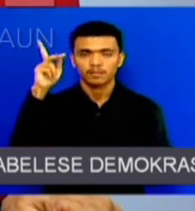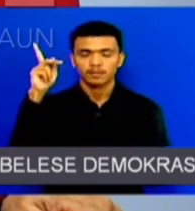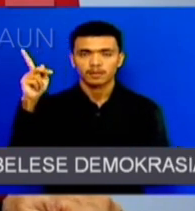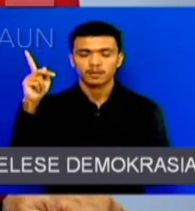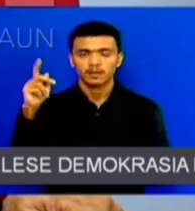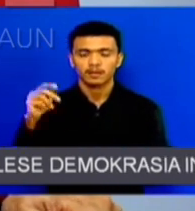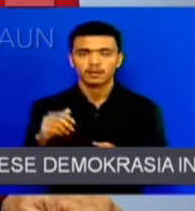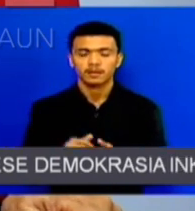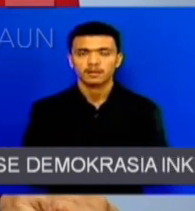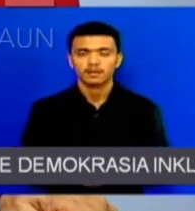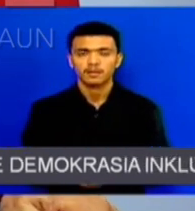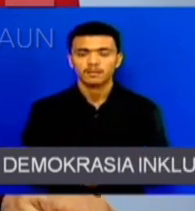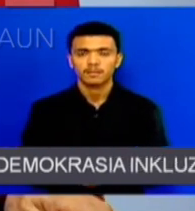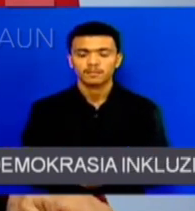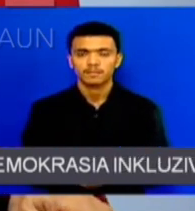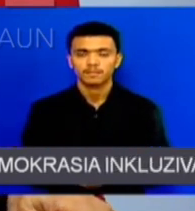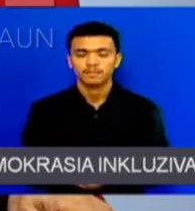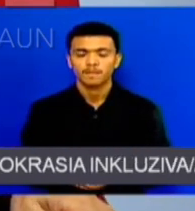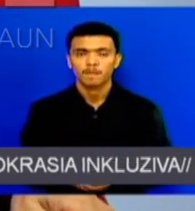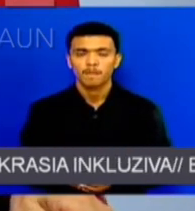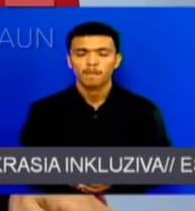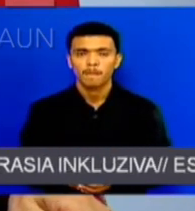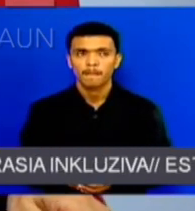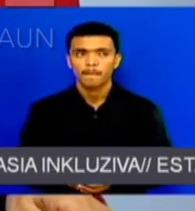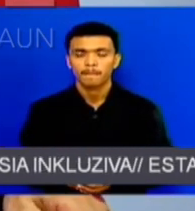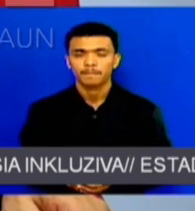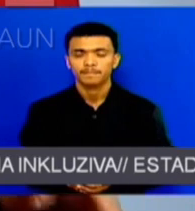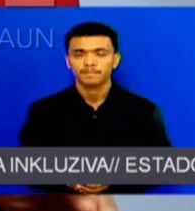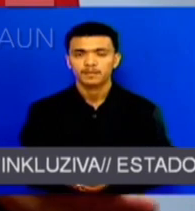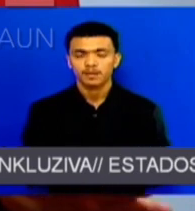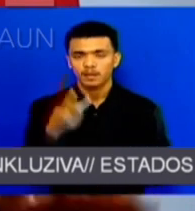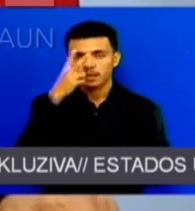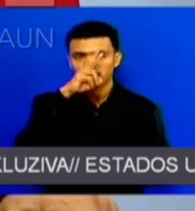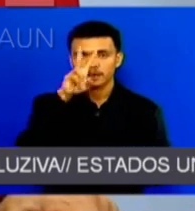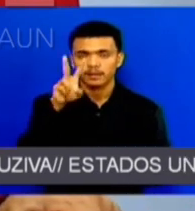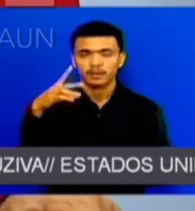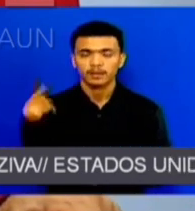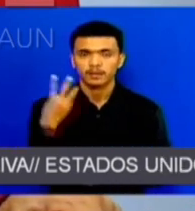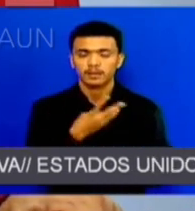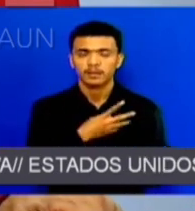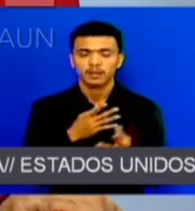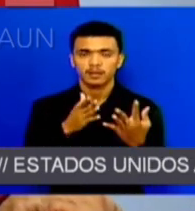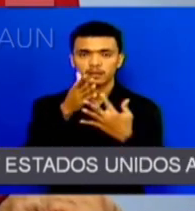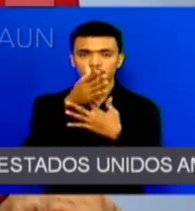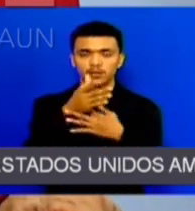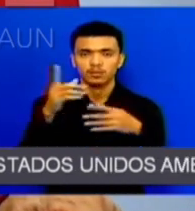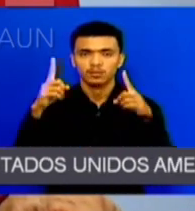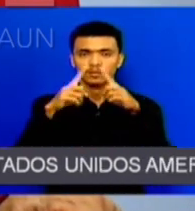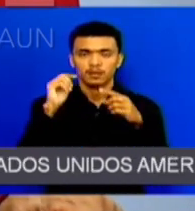Comércio, WTO, World Trade Organization, para reiterar a adesão da